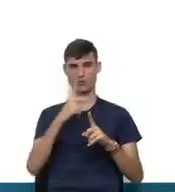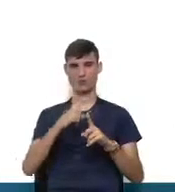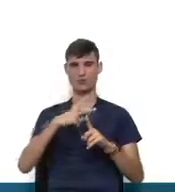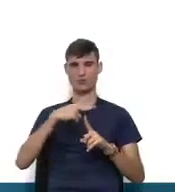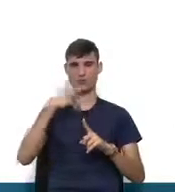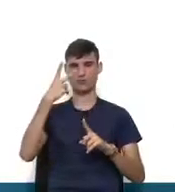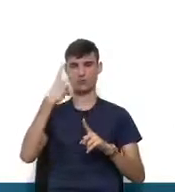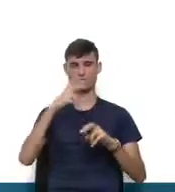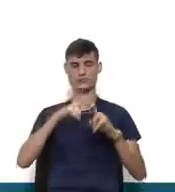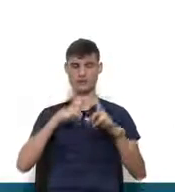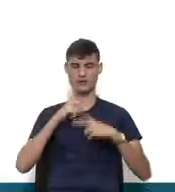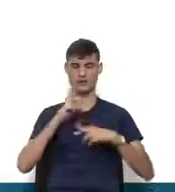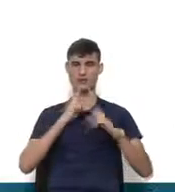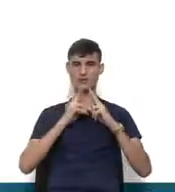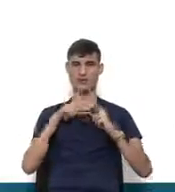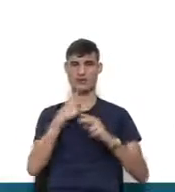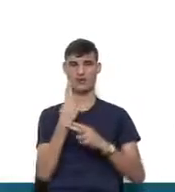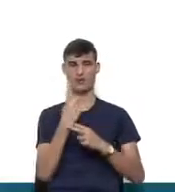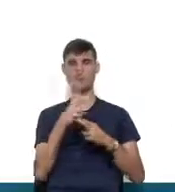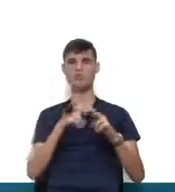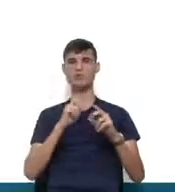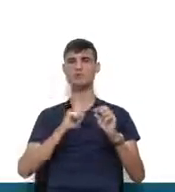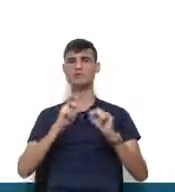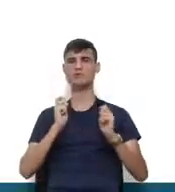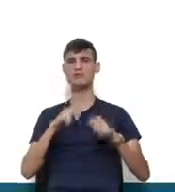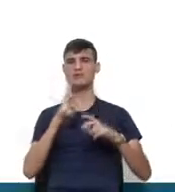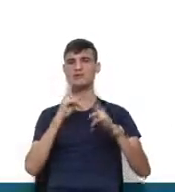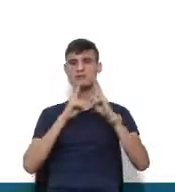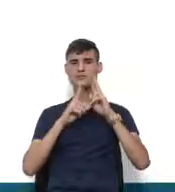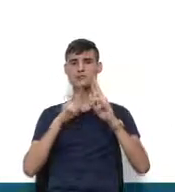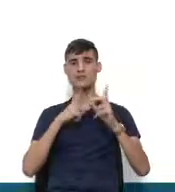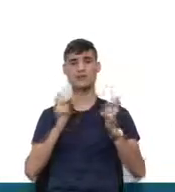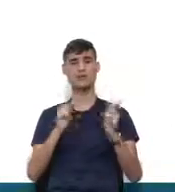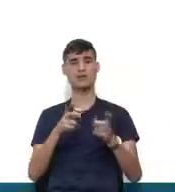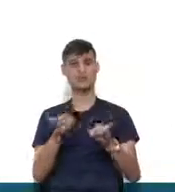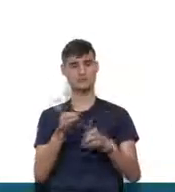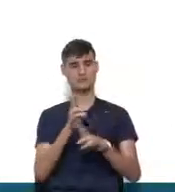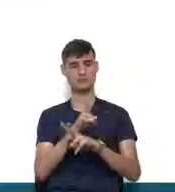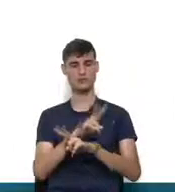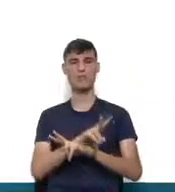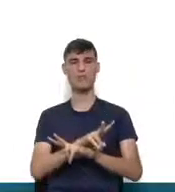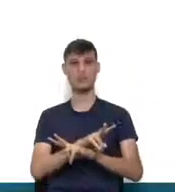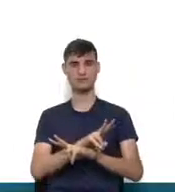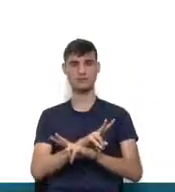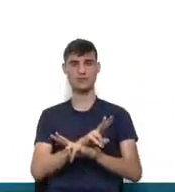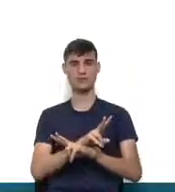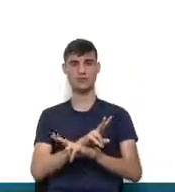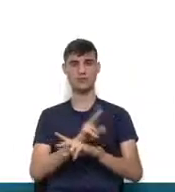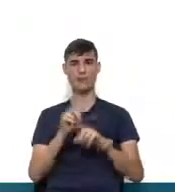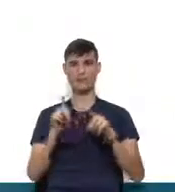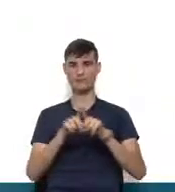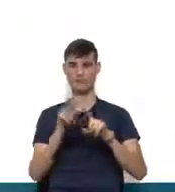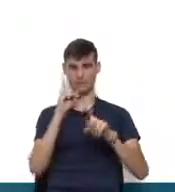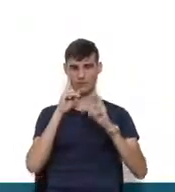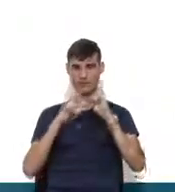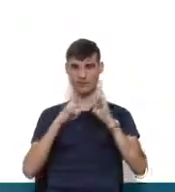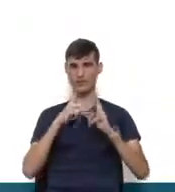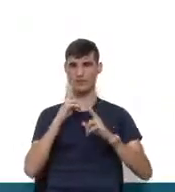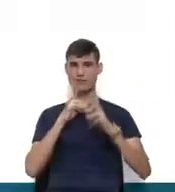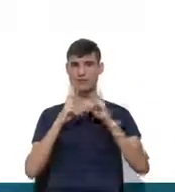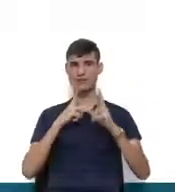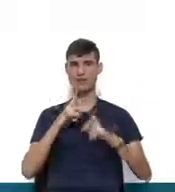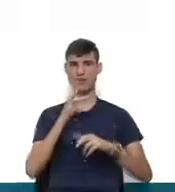ao quadrado vai dar 1. Então, o que eu posso dizer? Eu posso substituir aqui. Lembra que eu tinha que f de